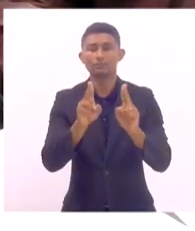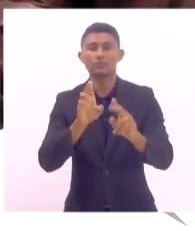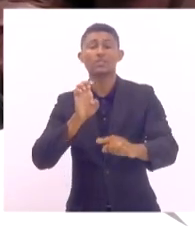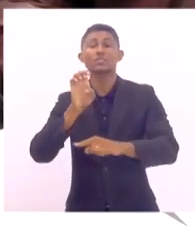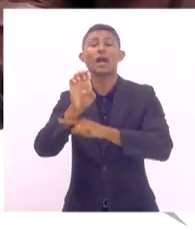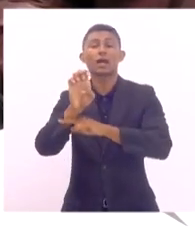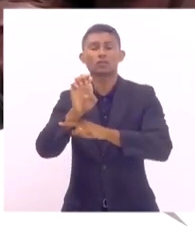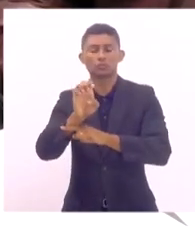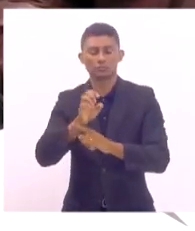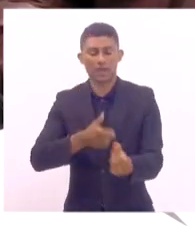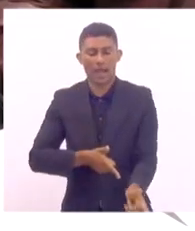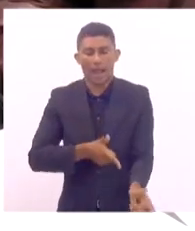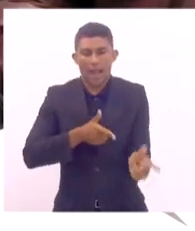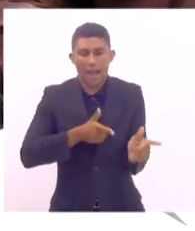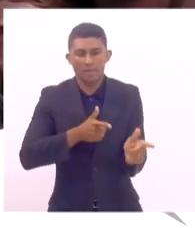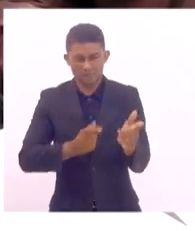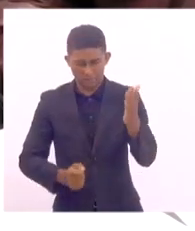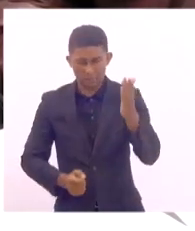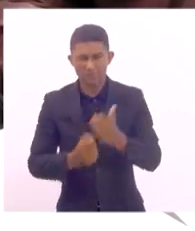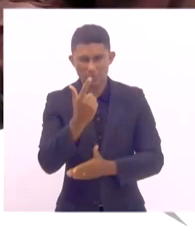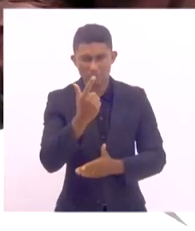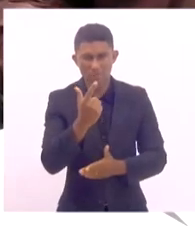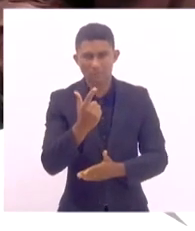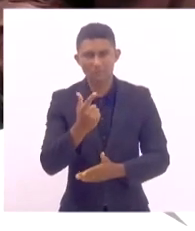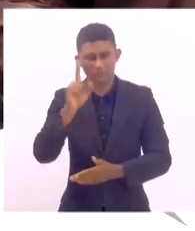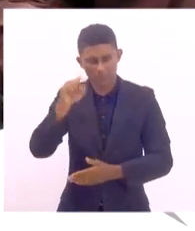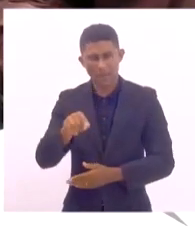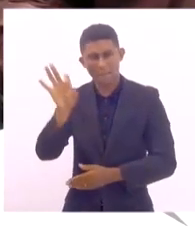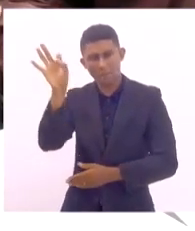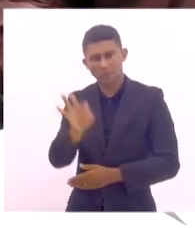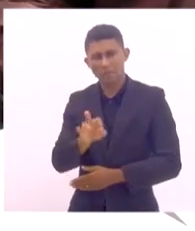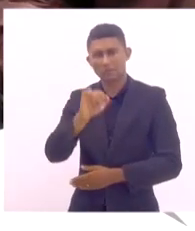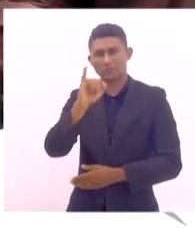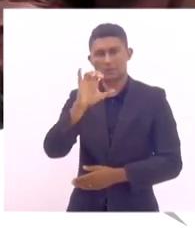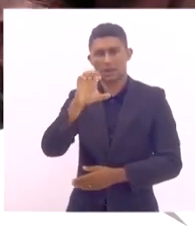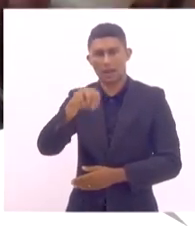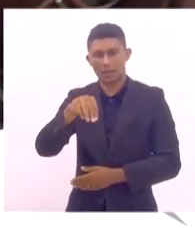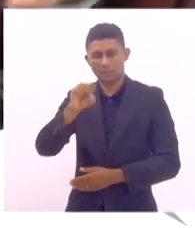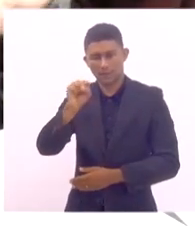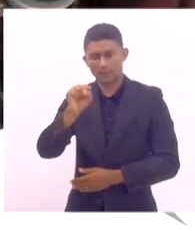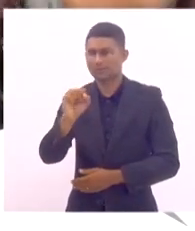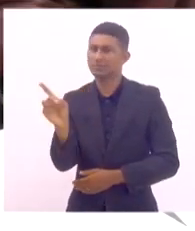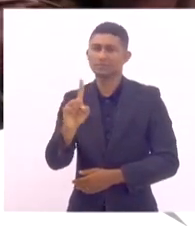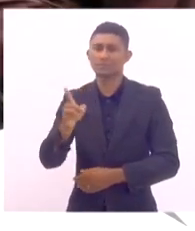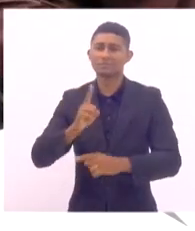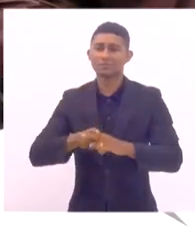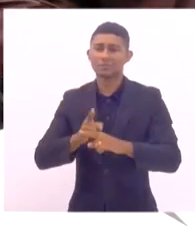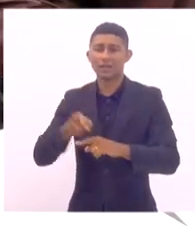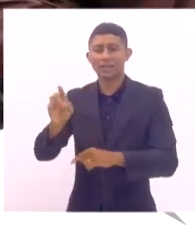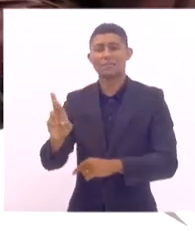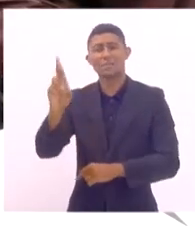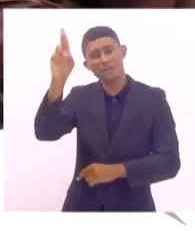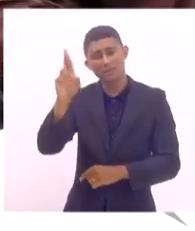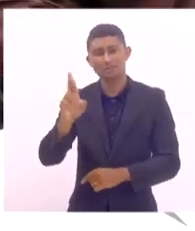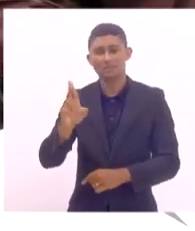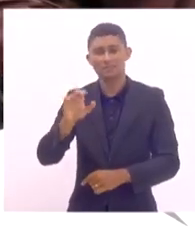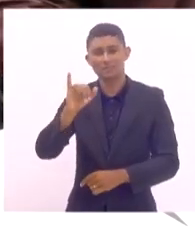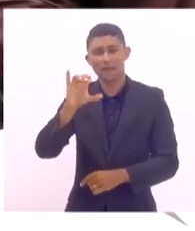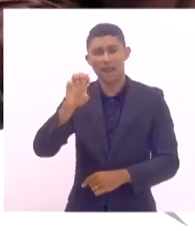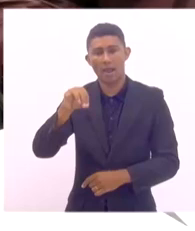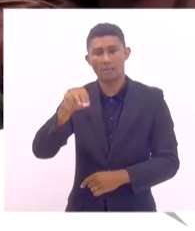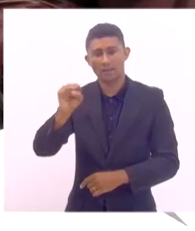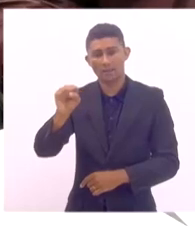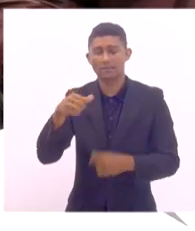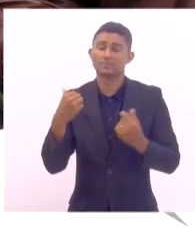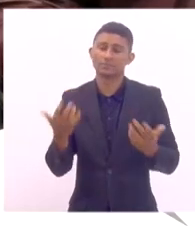arma. Ele não compra arma com alíquota de ICMS. Para quê? Se ele é o dono do ICMS. Né? Então, é um pouco no